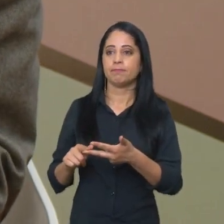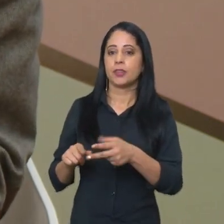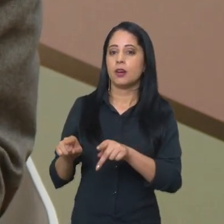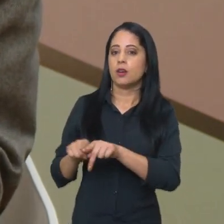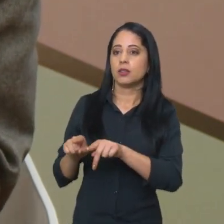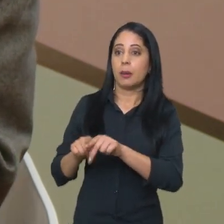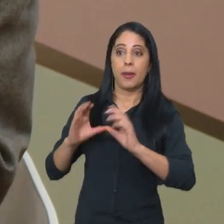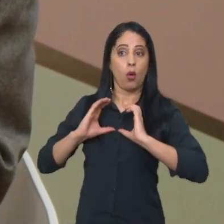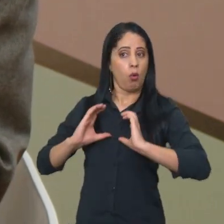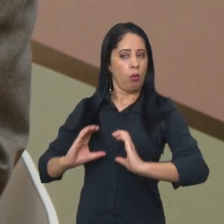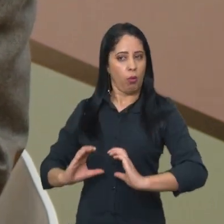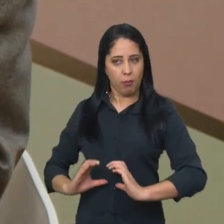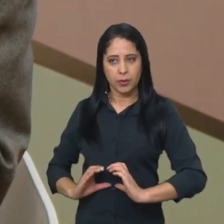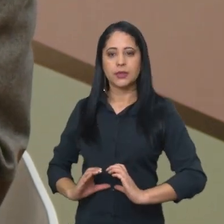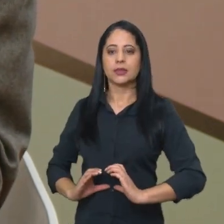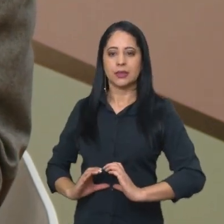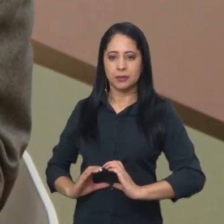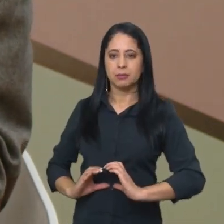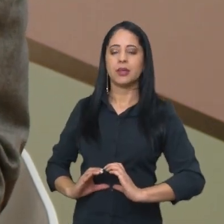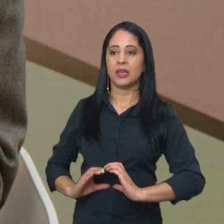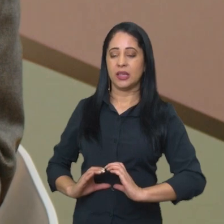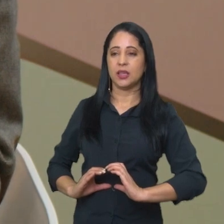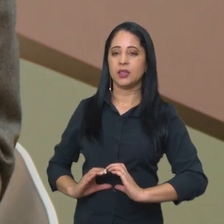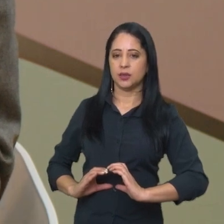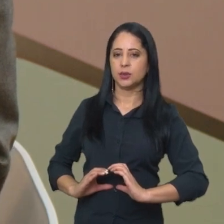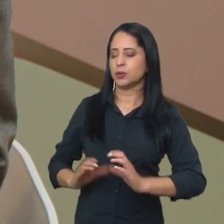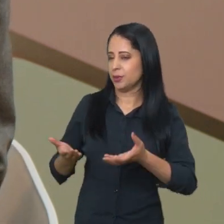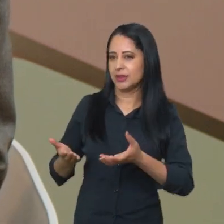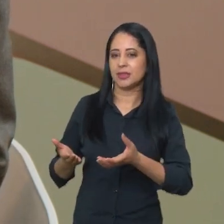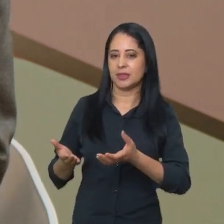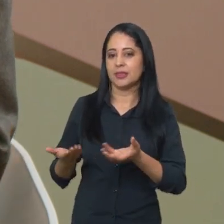e o comportamento da pessoa